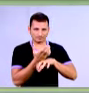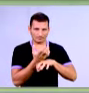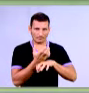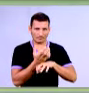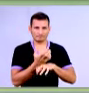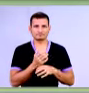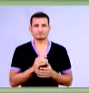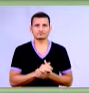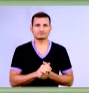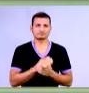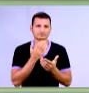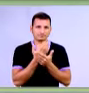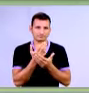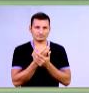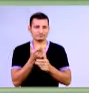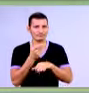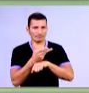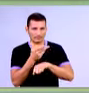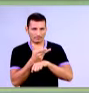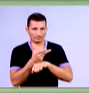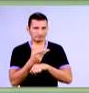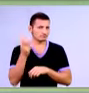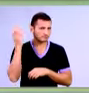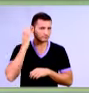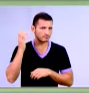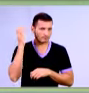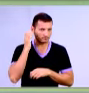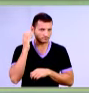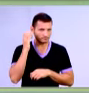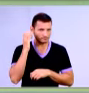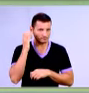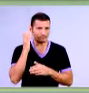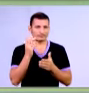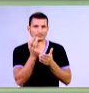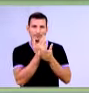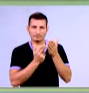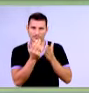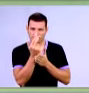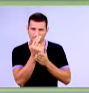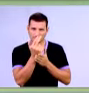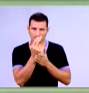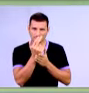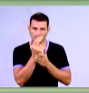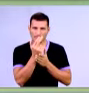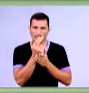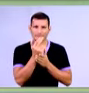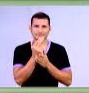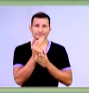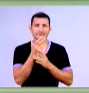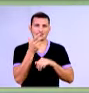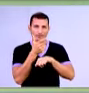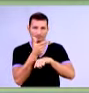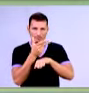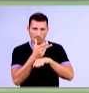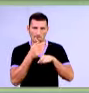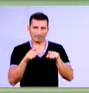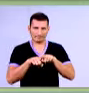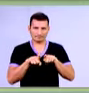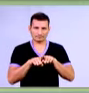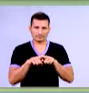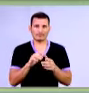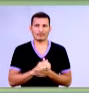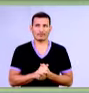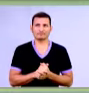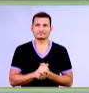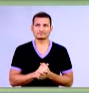de multimídias para som, imagem, animação e vídeo também.